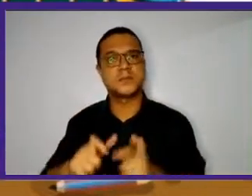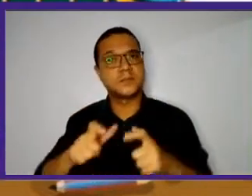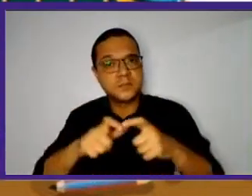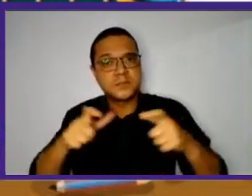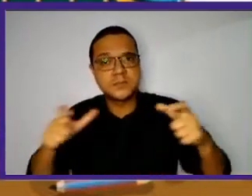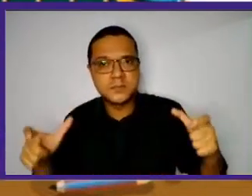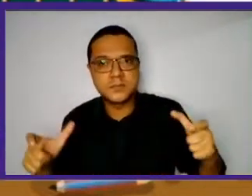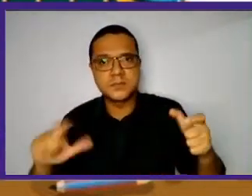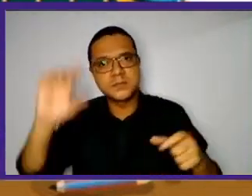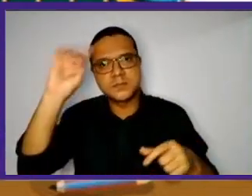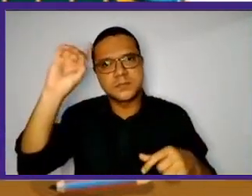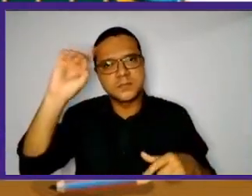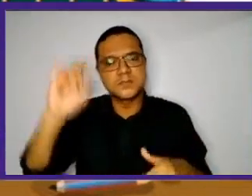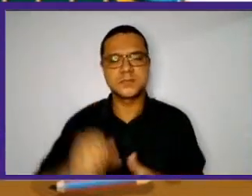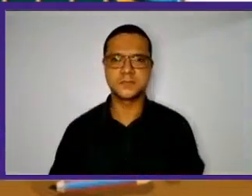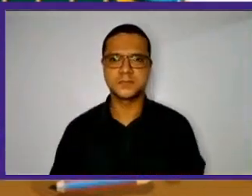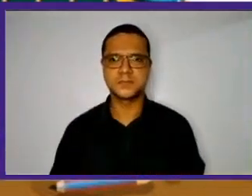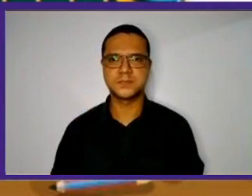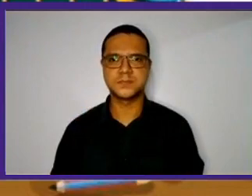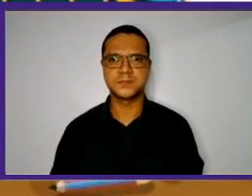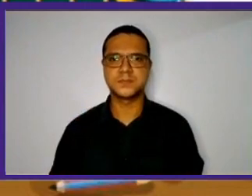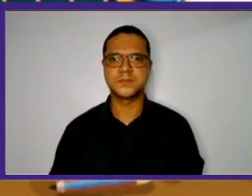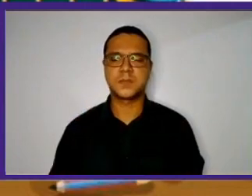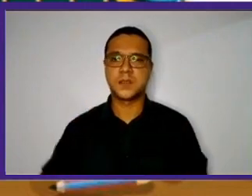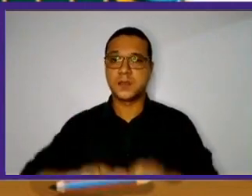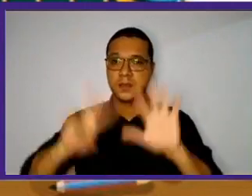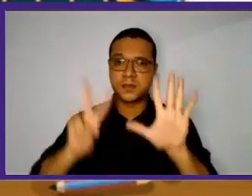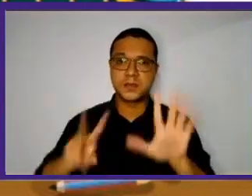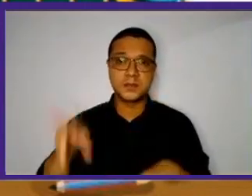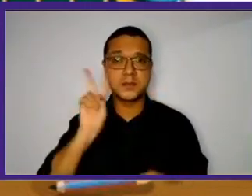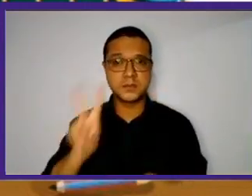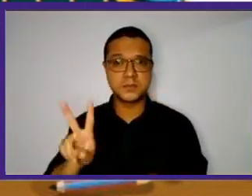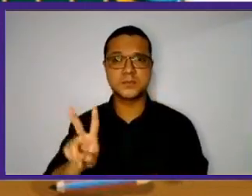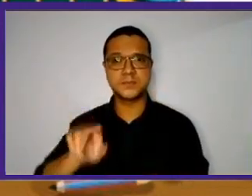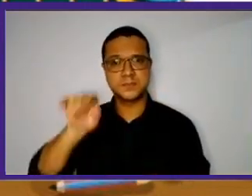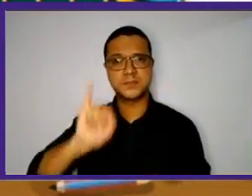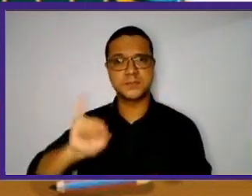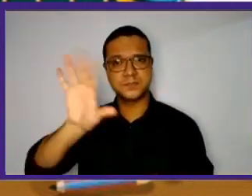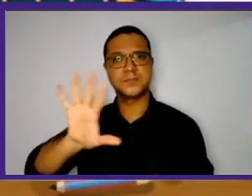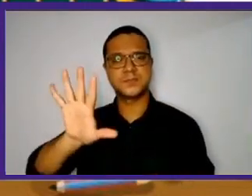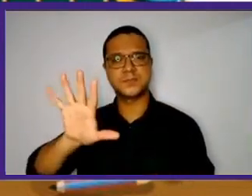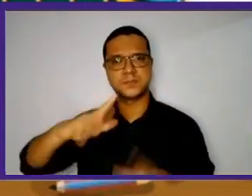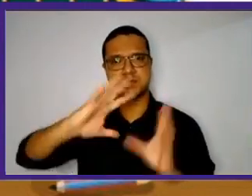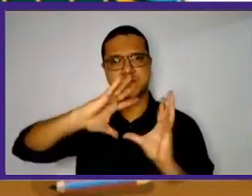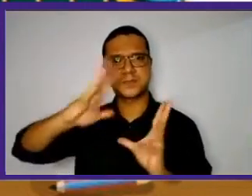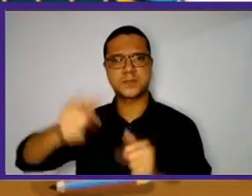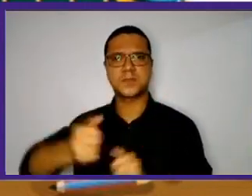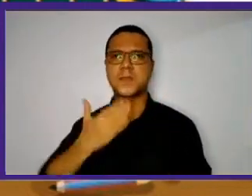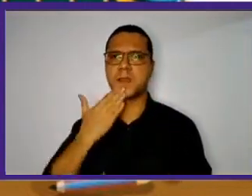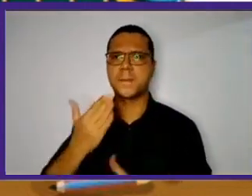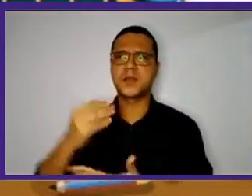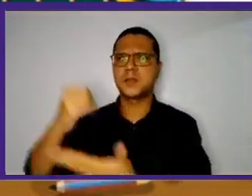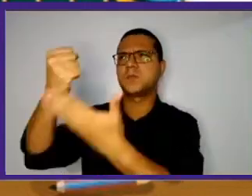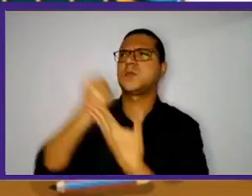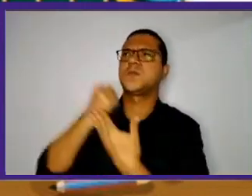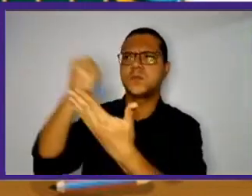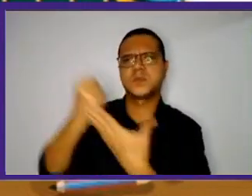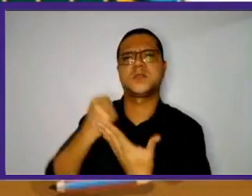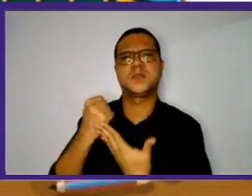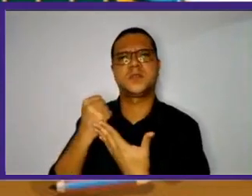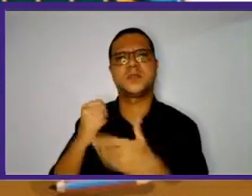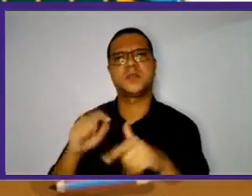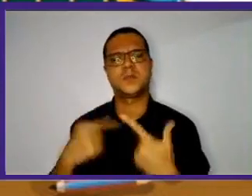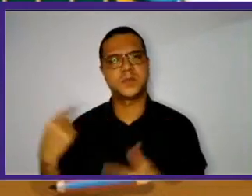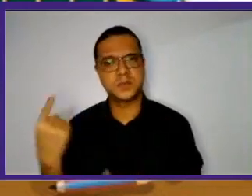vai aumentando a cada dia. Muitas vezes a gente vê aquelas imagens e o planeta pede socorro. Mas esse socorro que pode